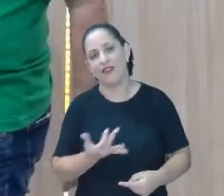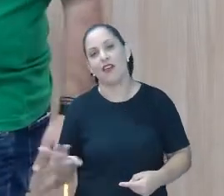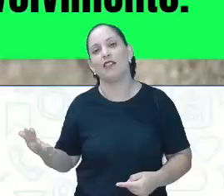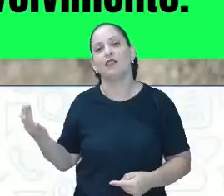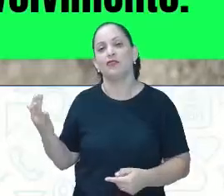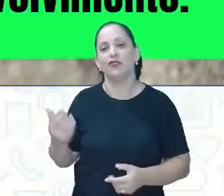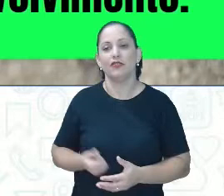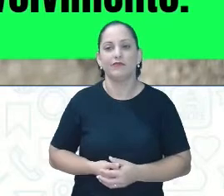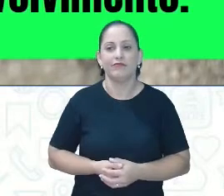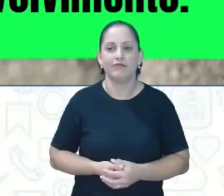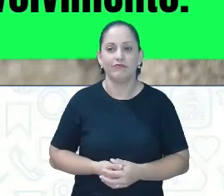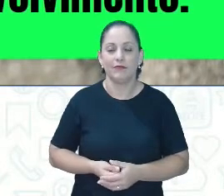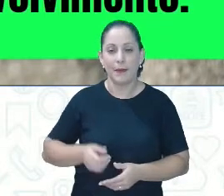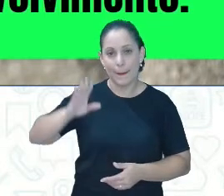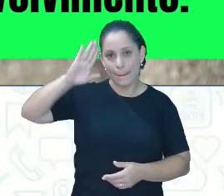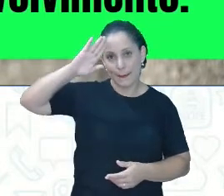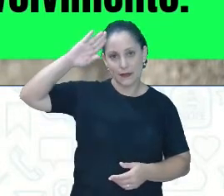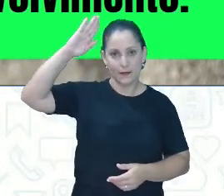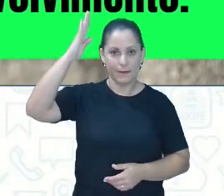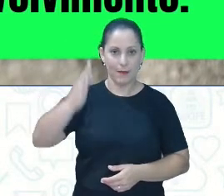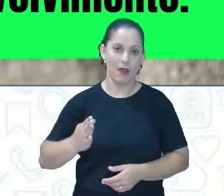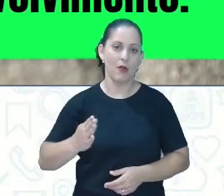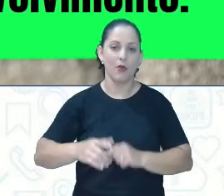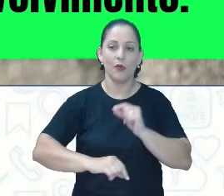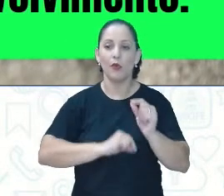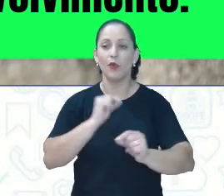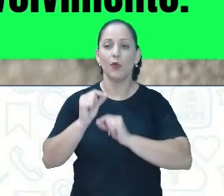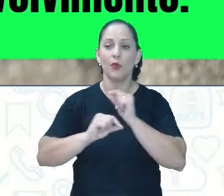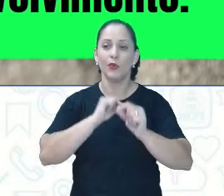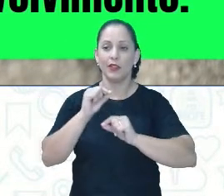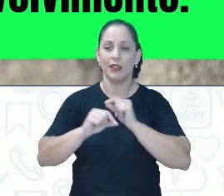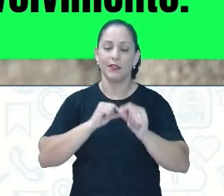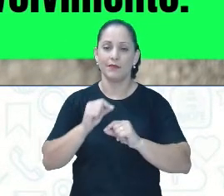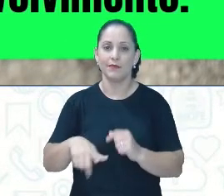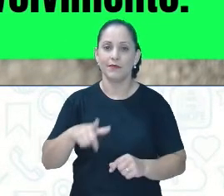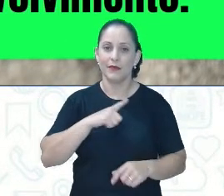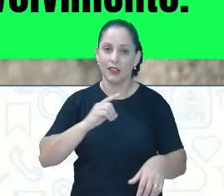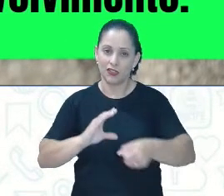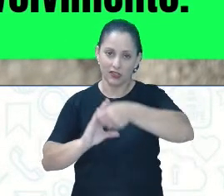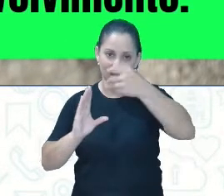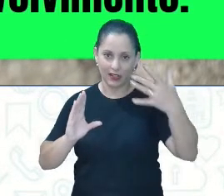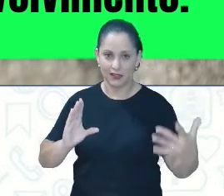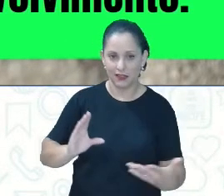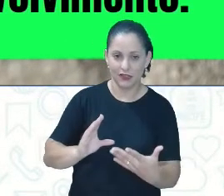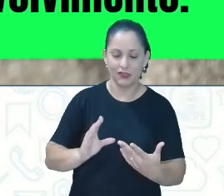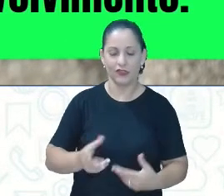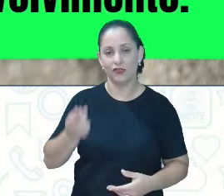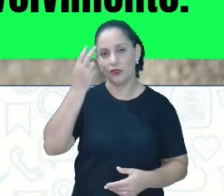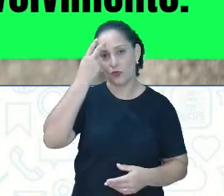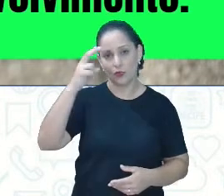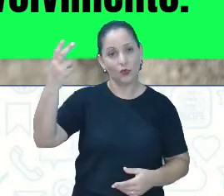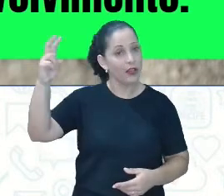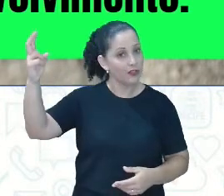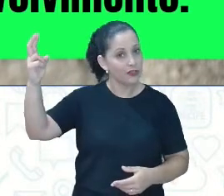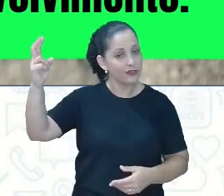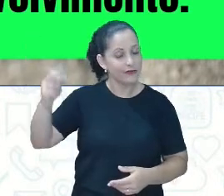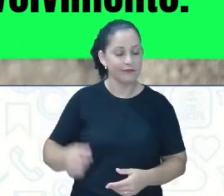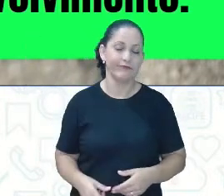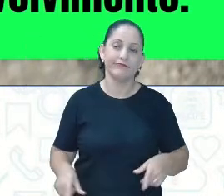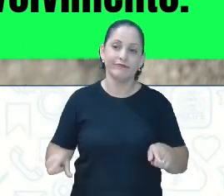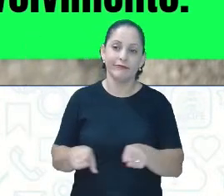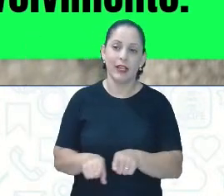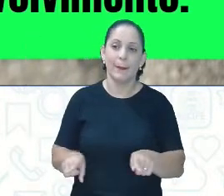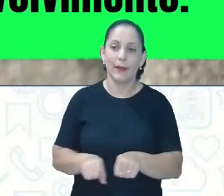existir, né? Um dos principais objetivos da história é resgatar os aspectos culturais de um determinado povo ou região